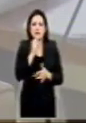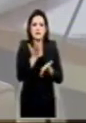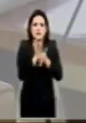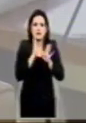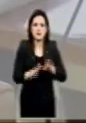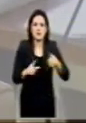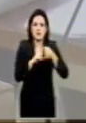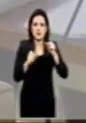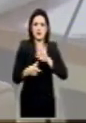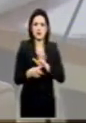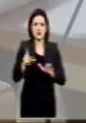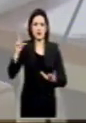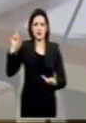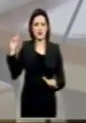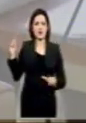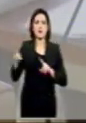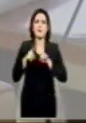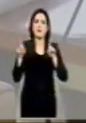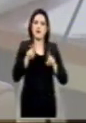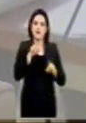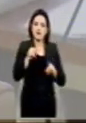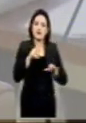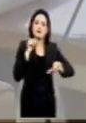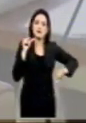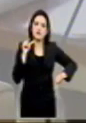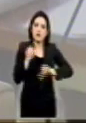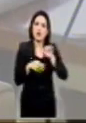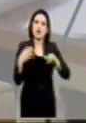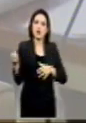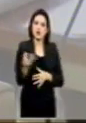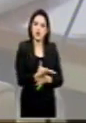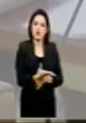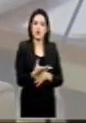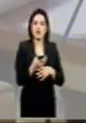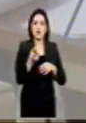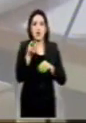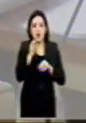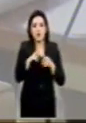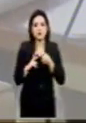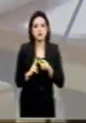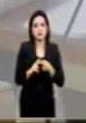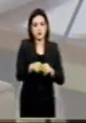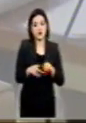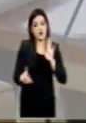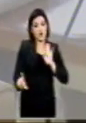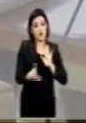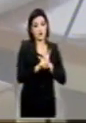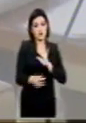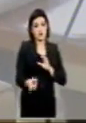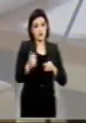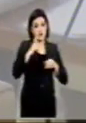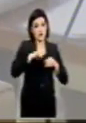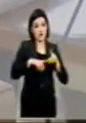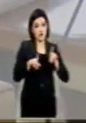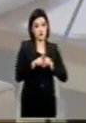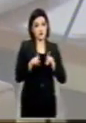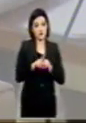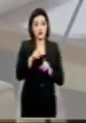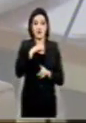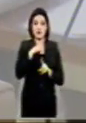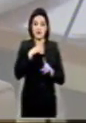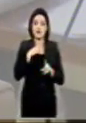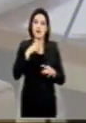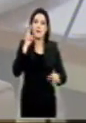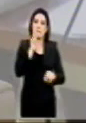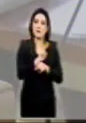artigos anteriores serão renovados ou retificados. A legislação volta-se, na medida do possível, à preservação